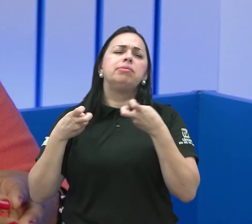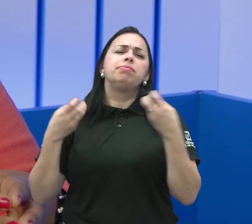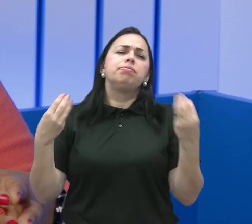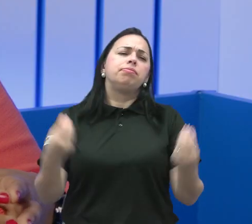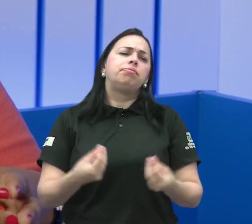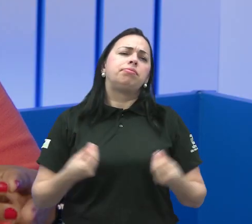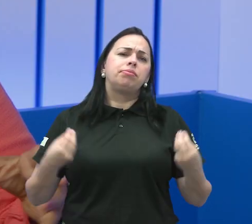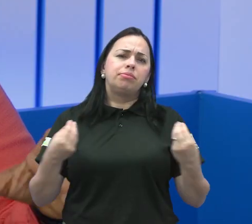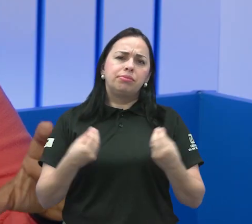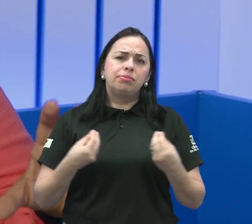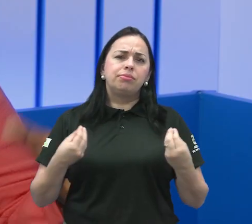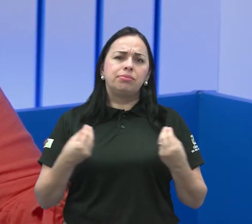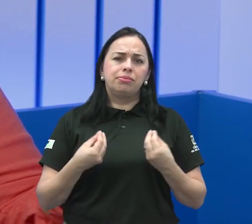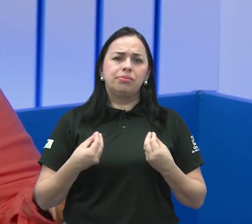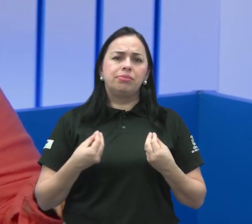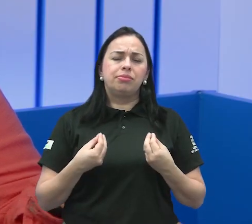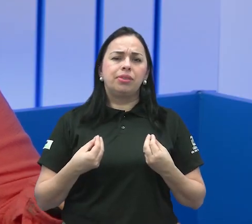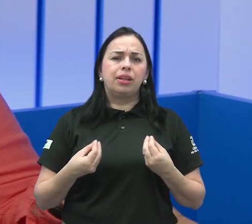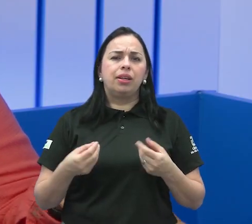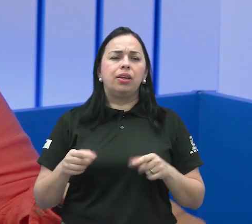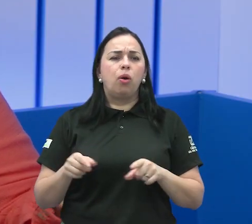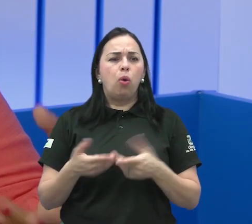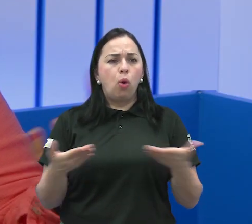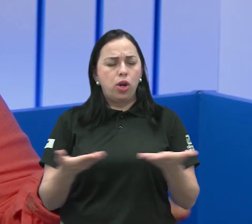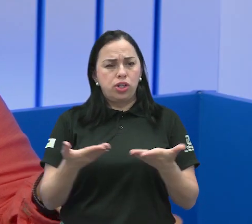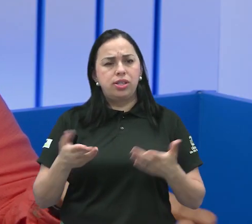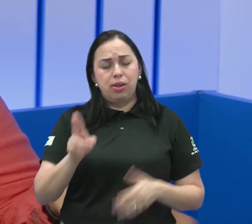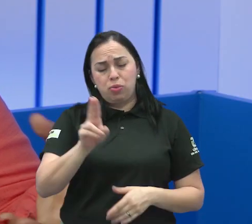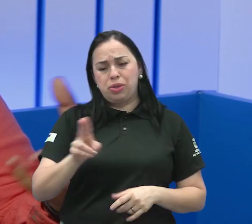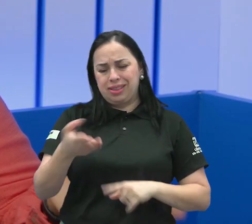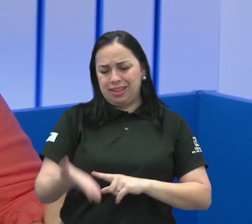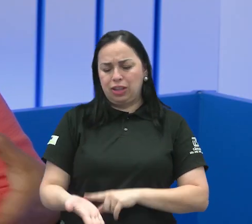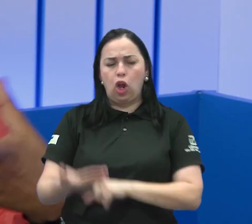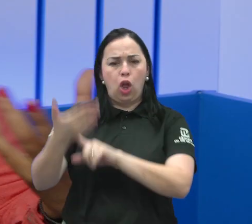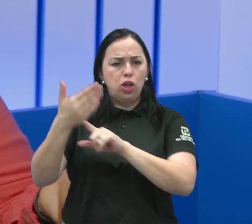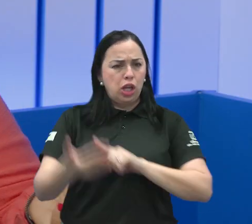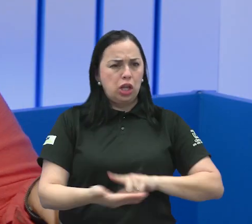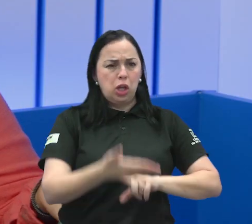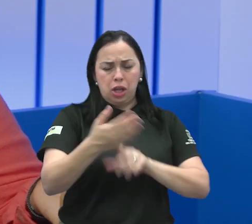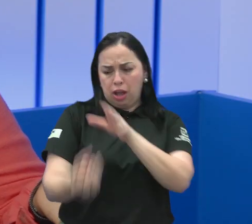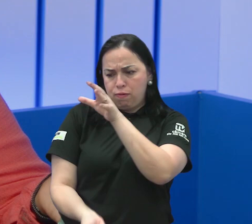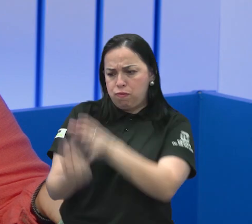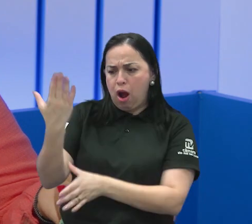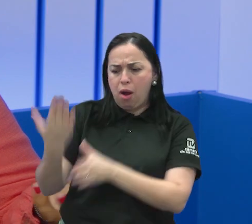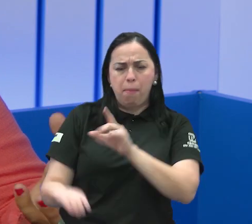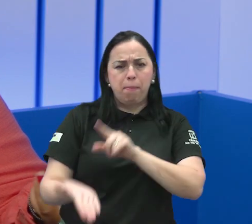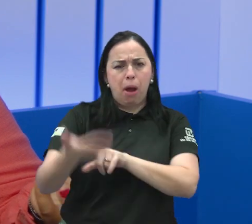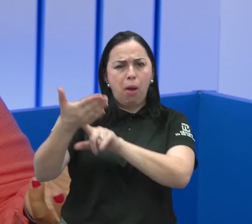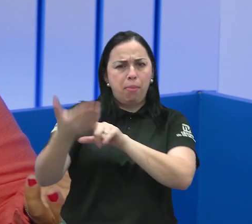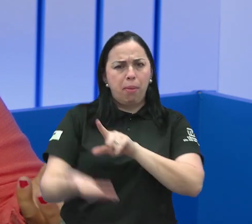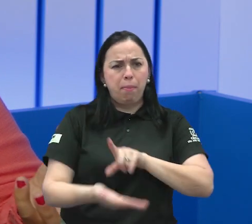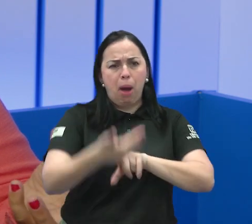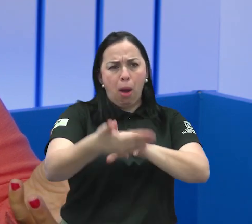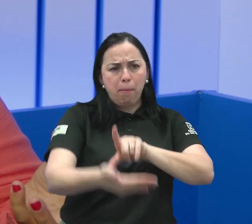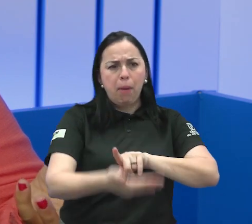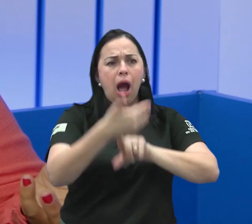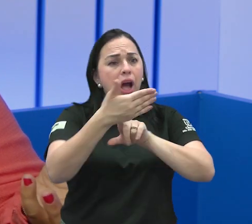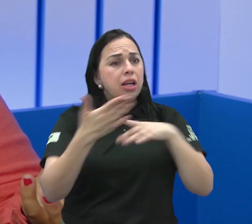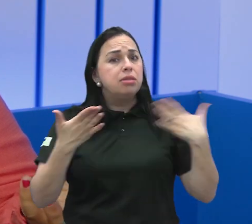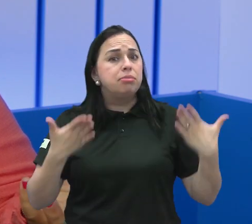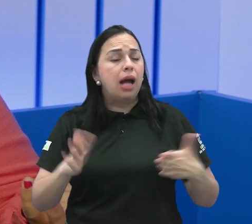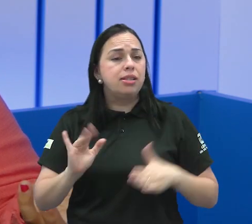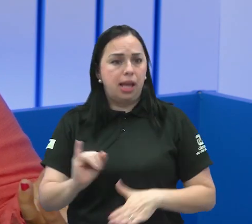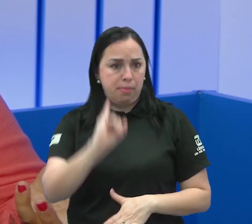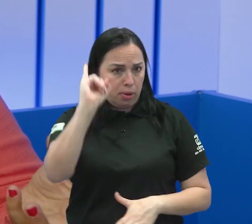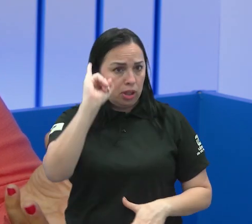né? A captura de uma série de tecnologias que são criadas também, né, com esse outro,